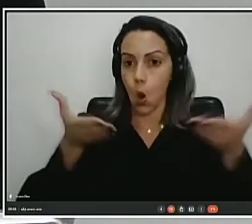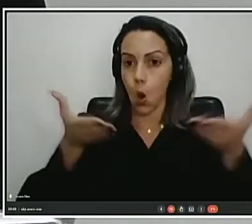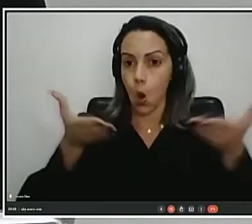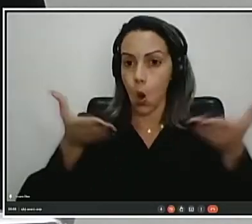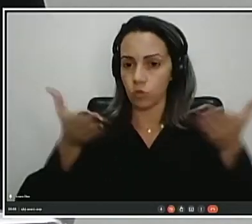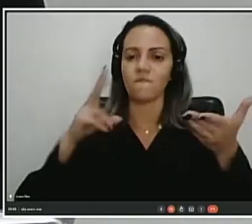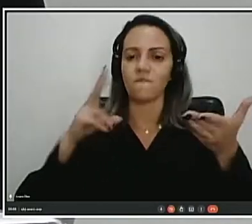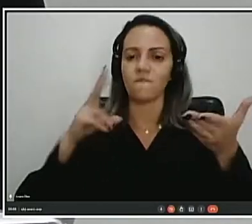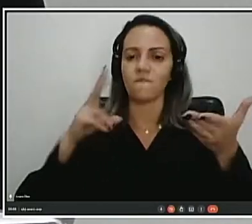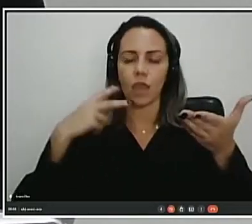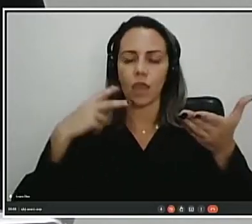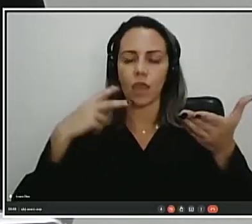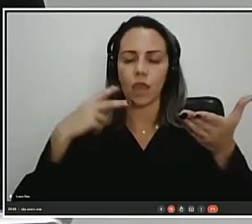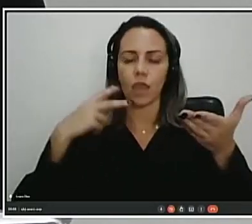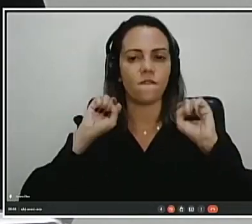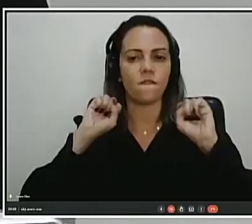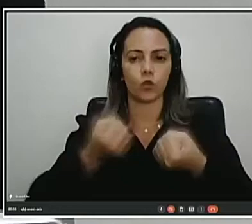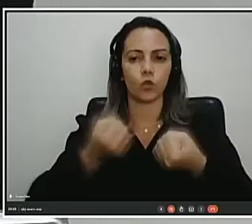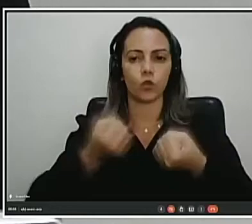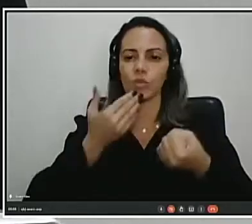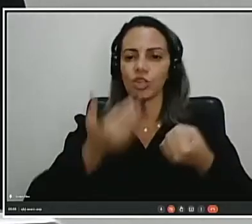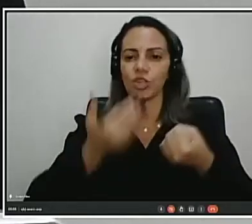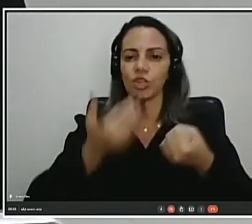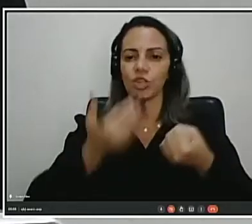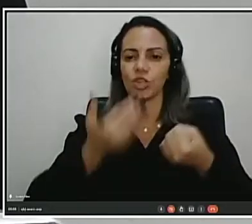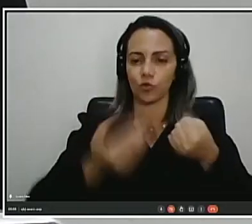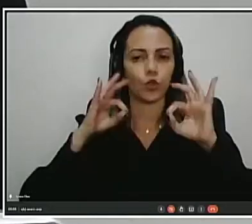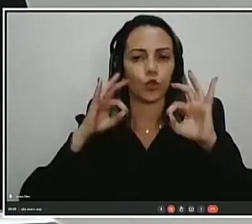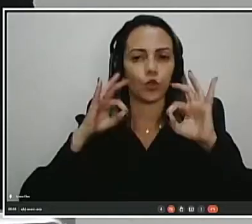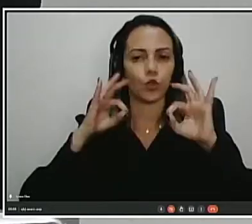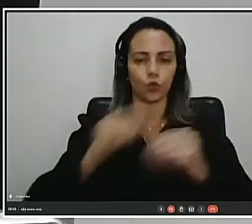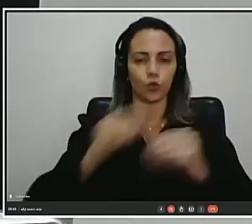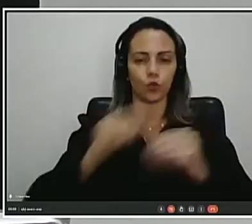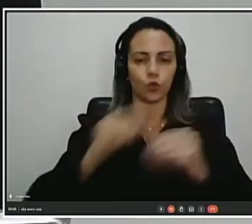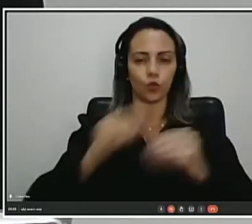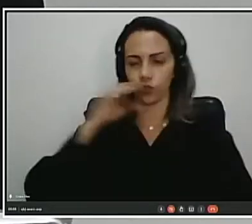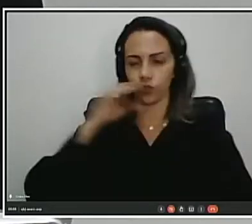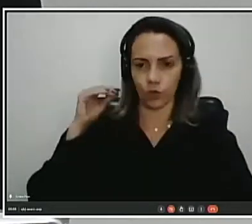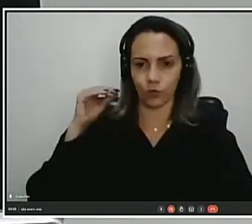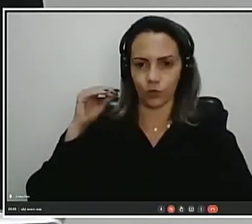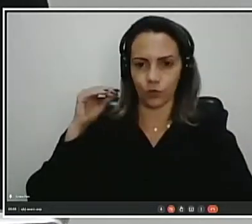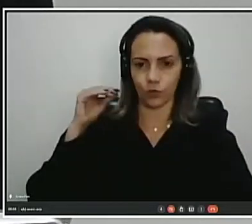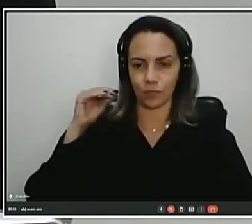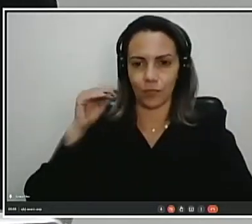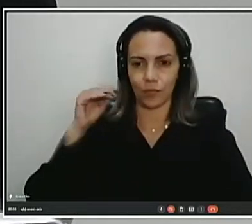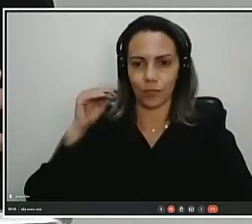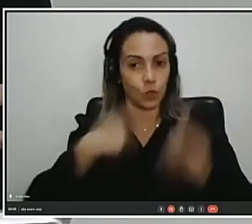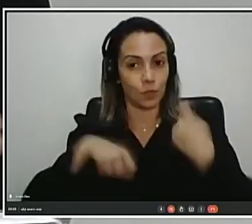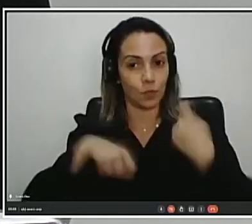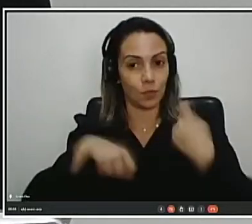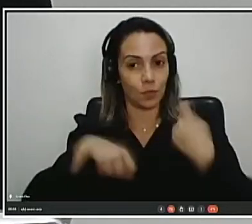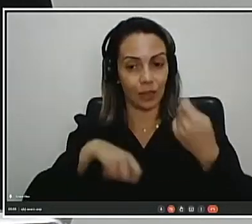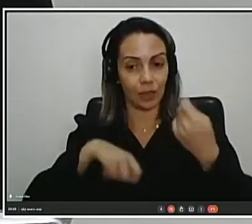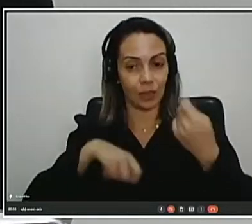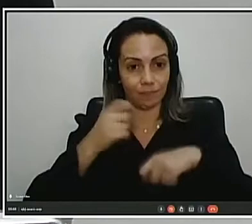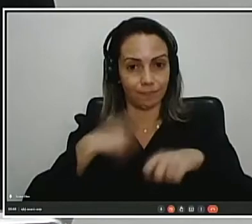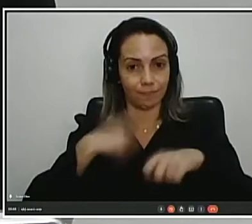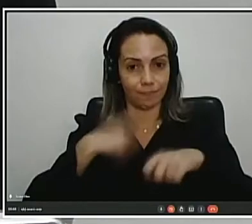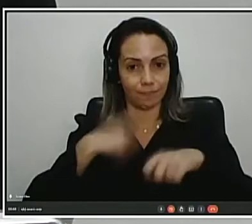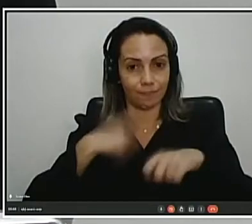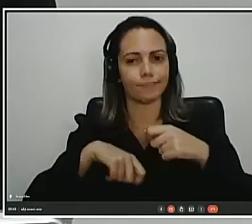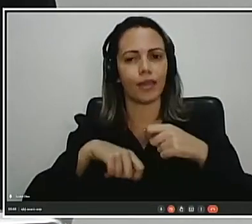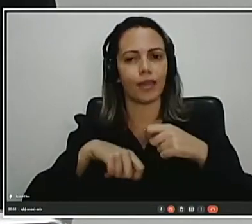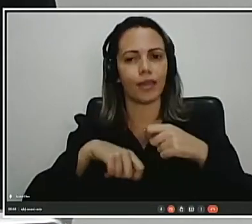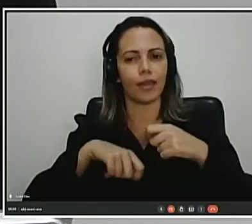reforçaram o pedido de todos os servidores para a administração estar revendo, né,